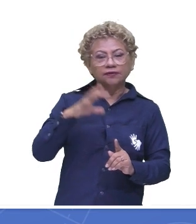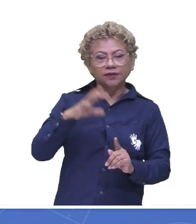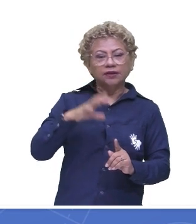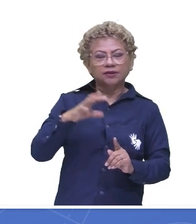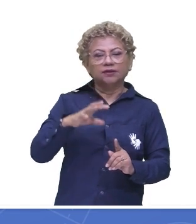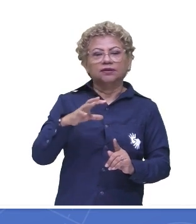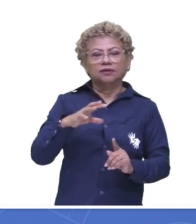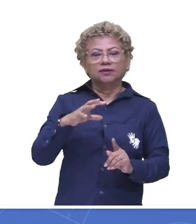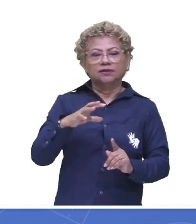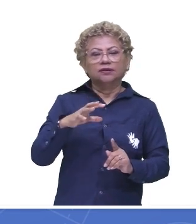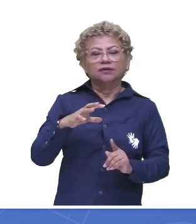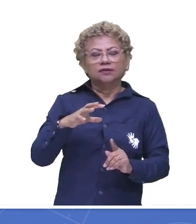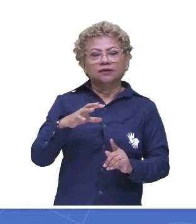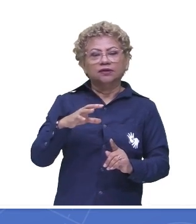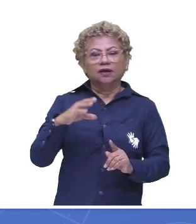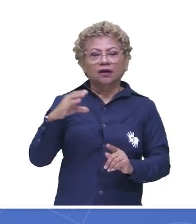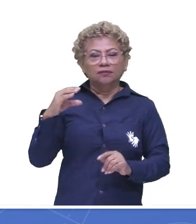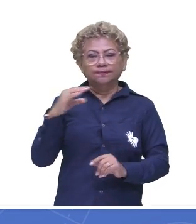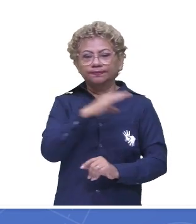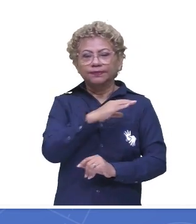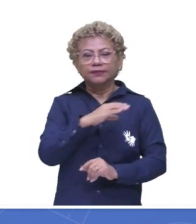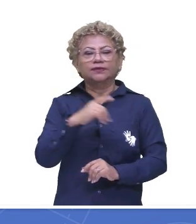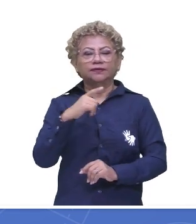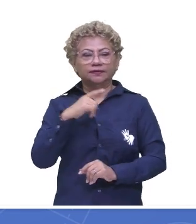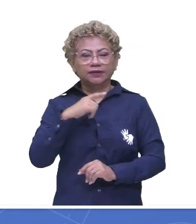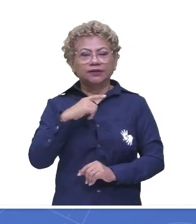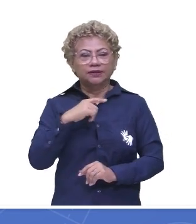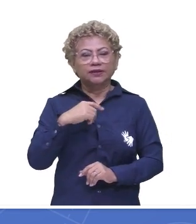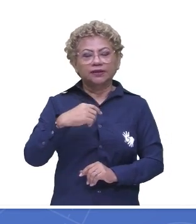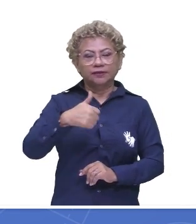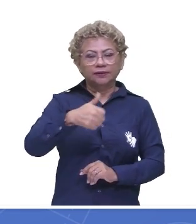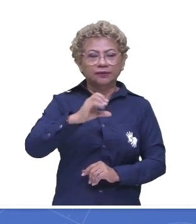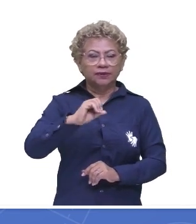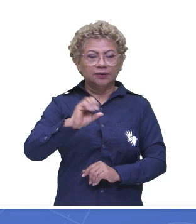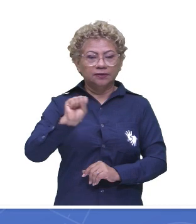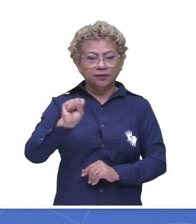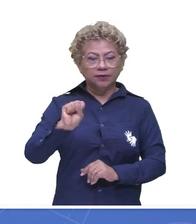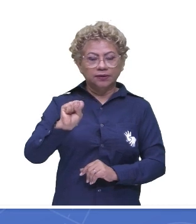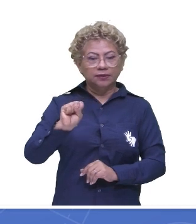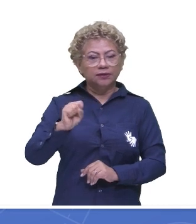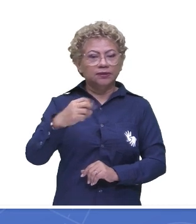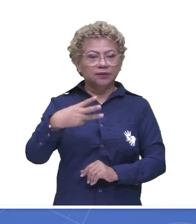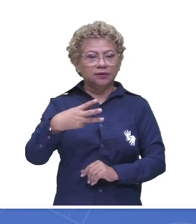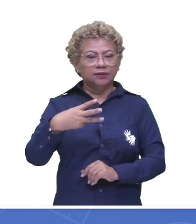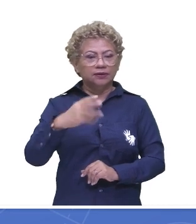de fusão, que é, temperatura de fusão, é